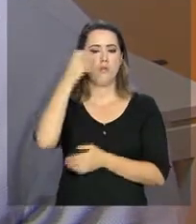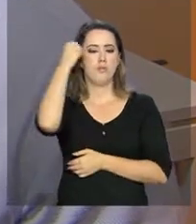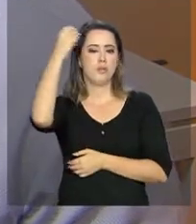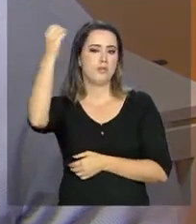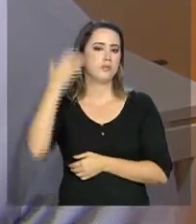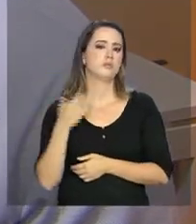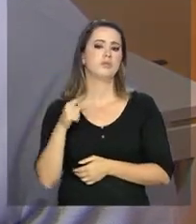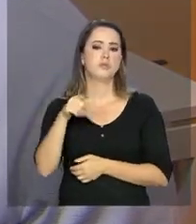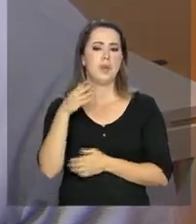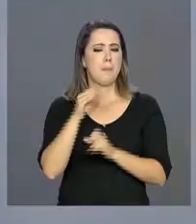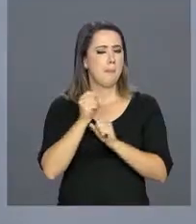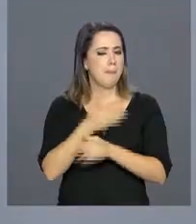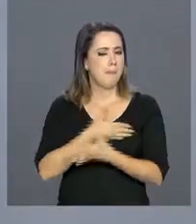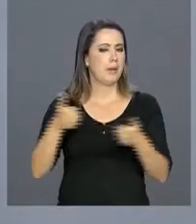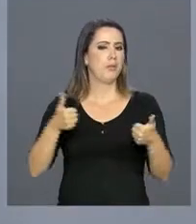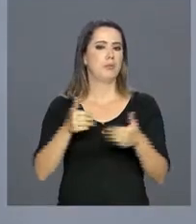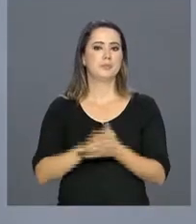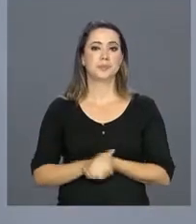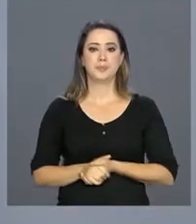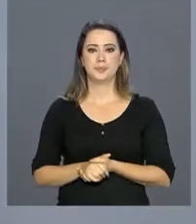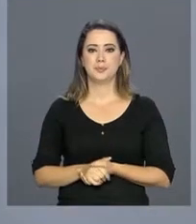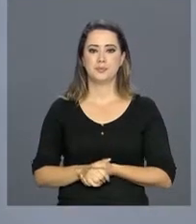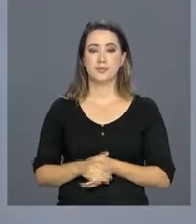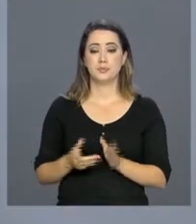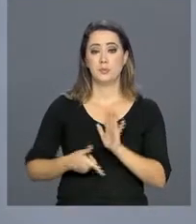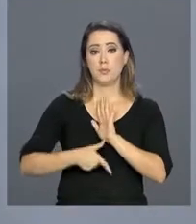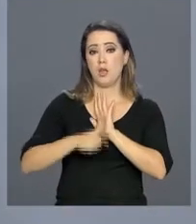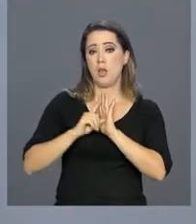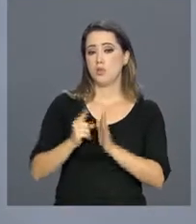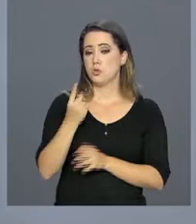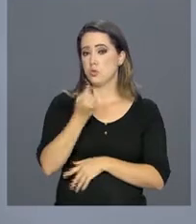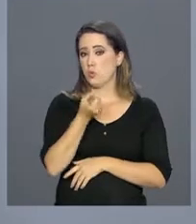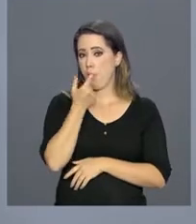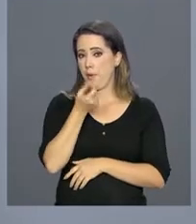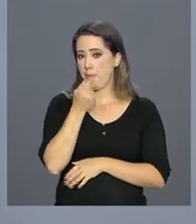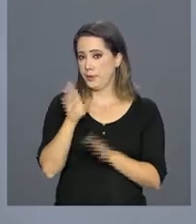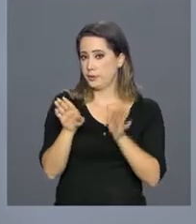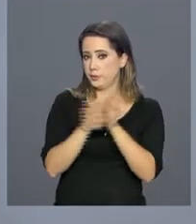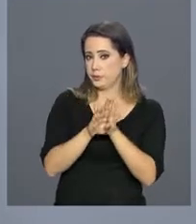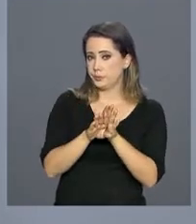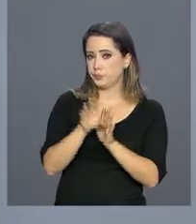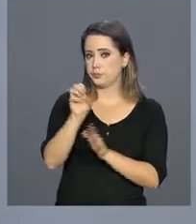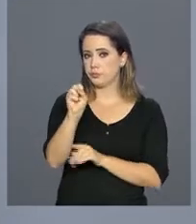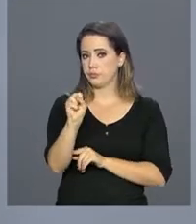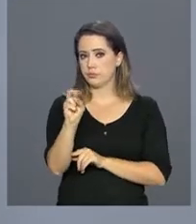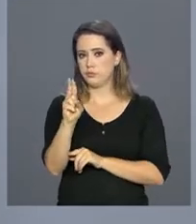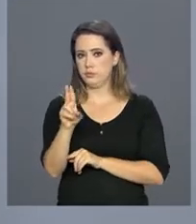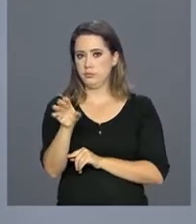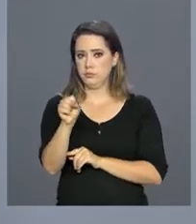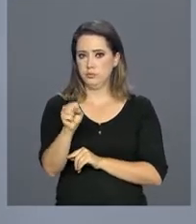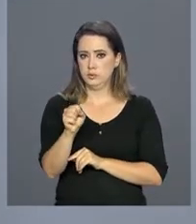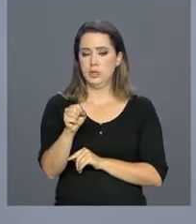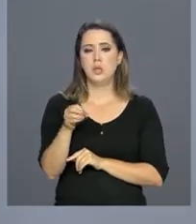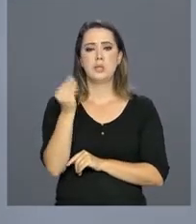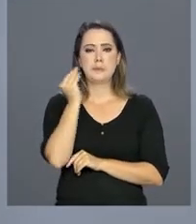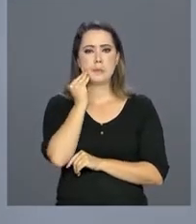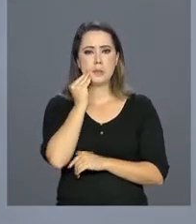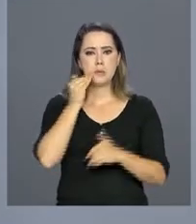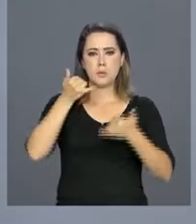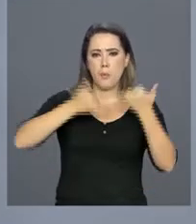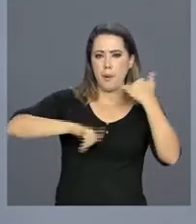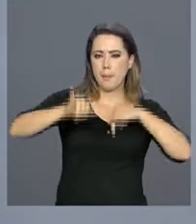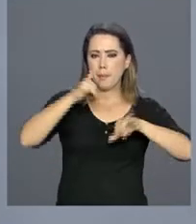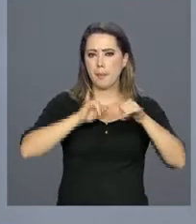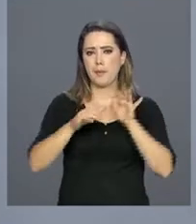então isso fica mais claro antes de o medicamento chegará ao sistema único de saúde ele passa por testes por